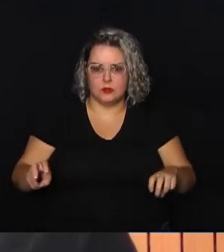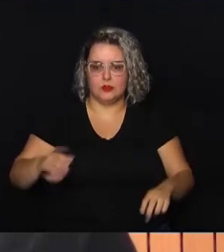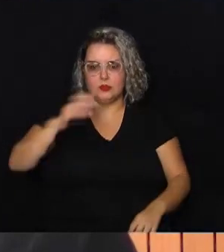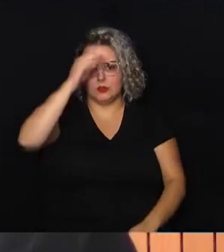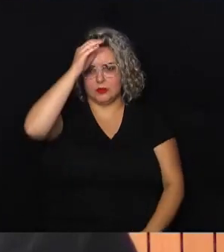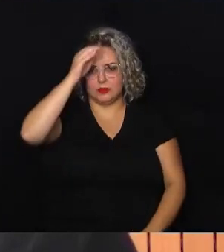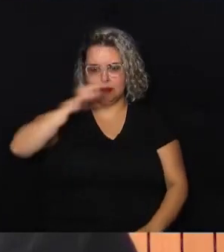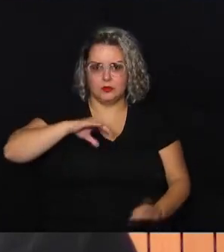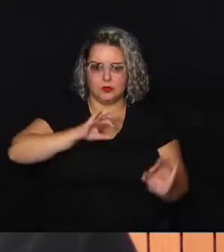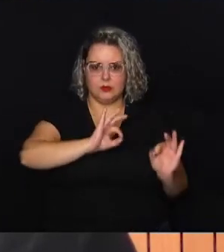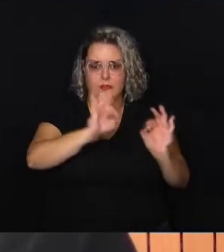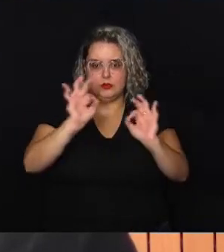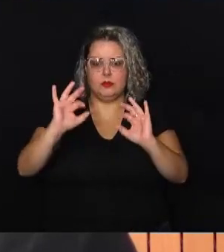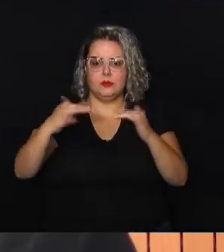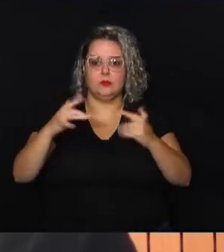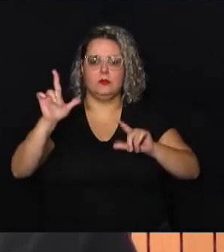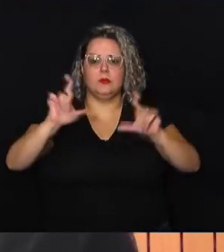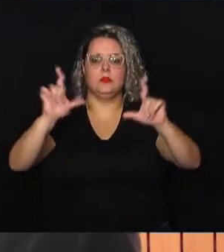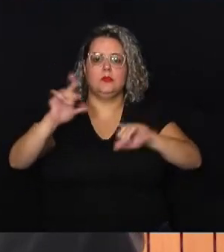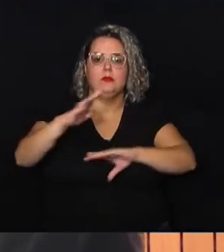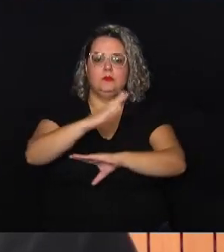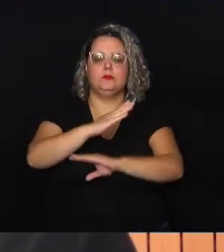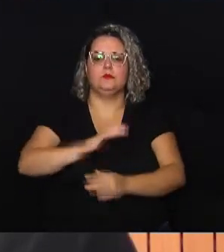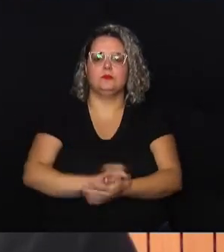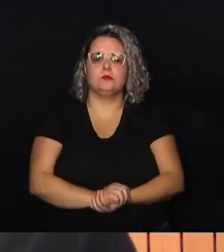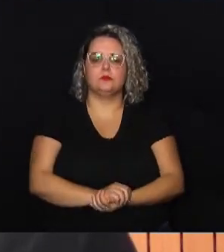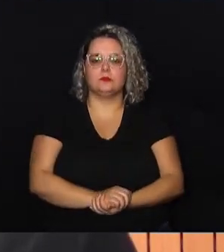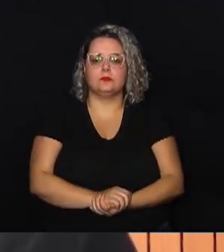estão assistindo pela TV Câmara.